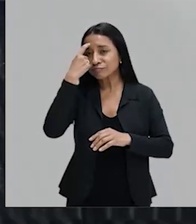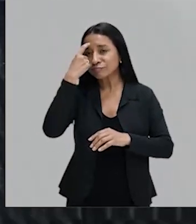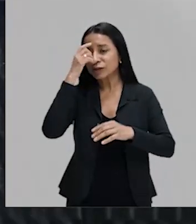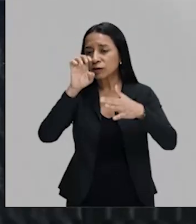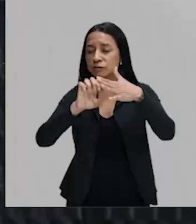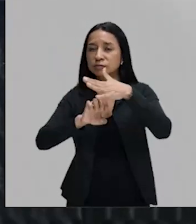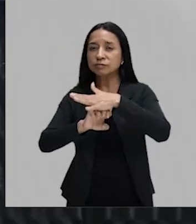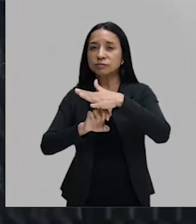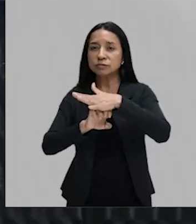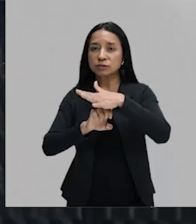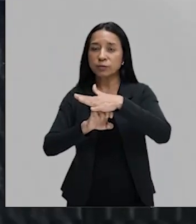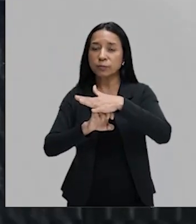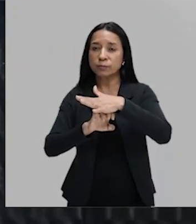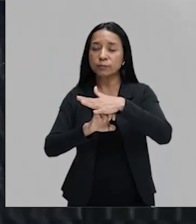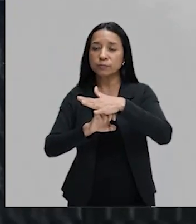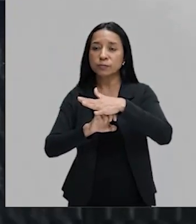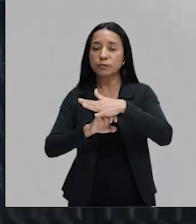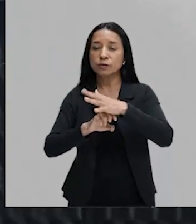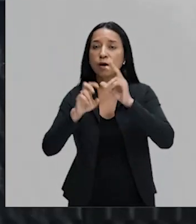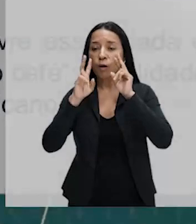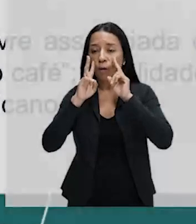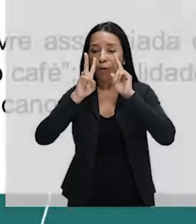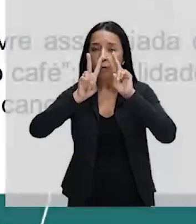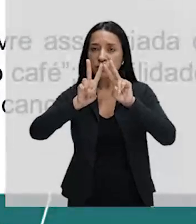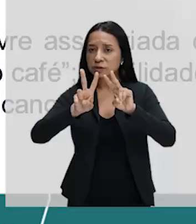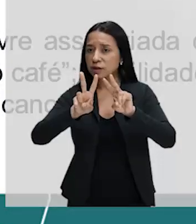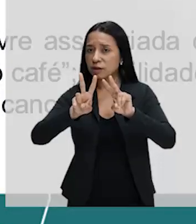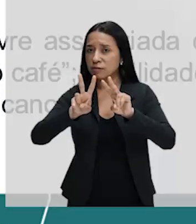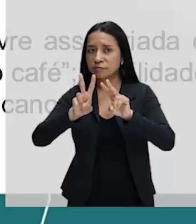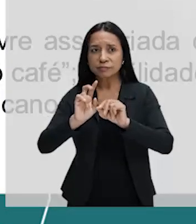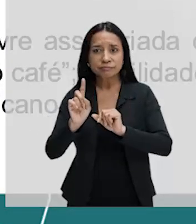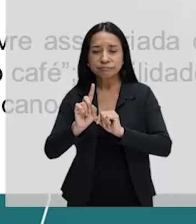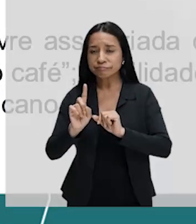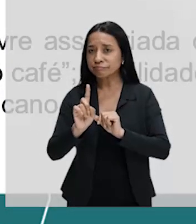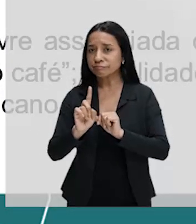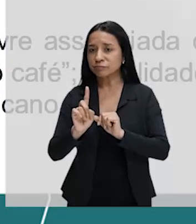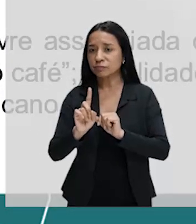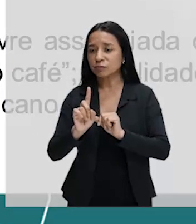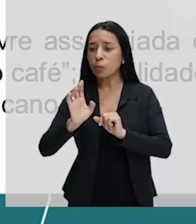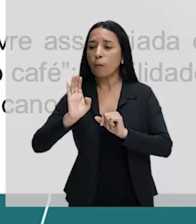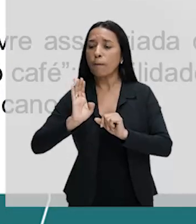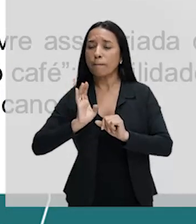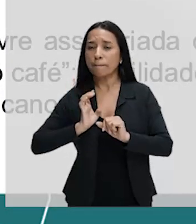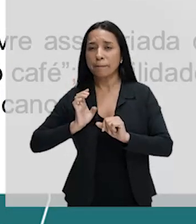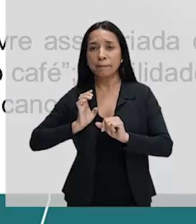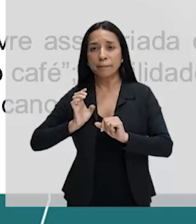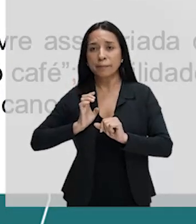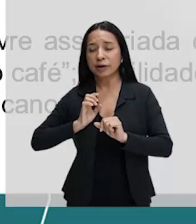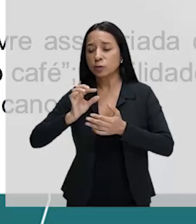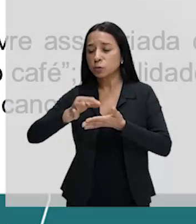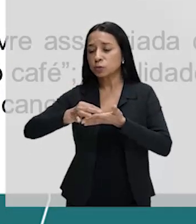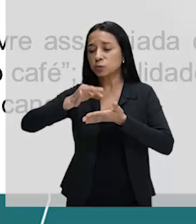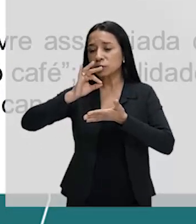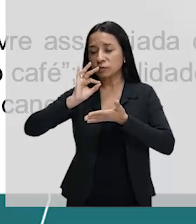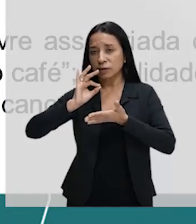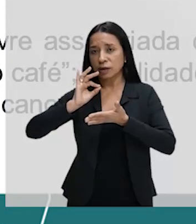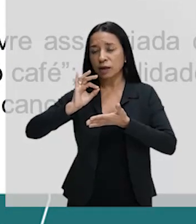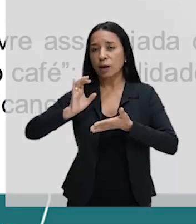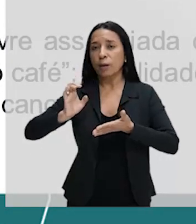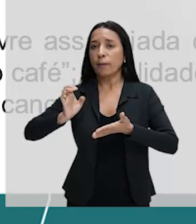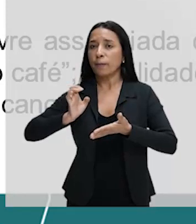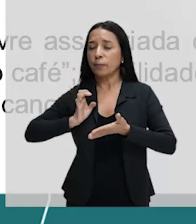mentalidade empresarial. Observe que não é à toa que eles são chamados de quê? Barões do café. Burguesia